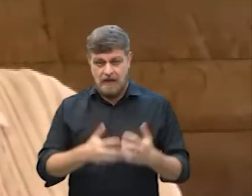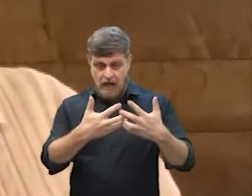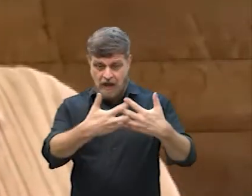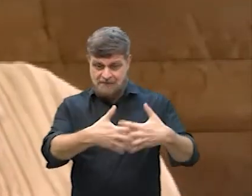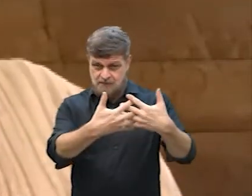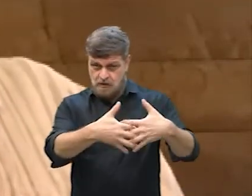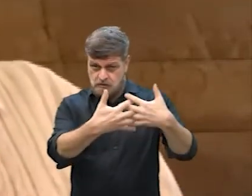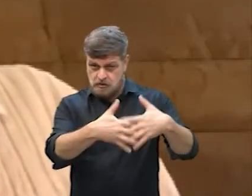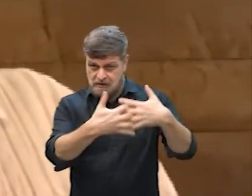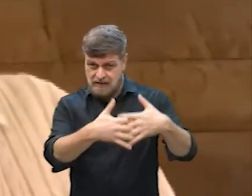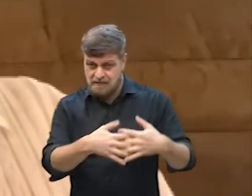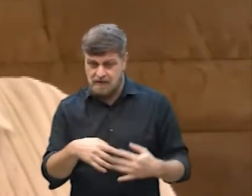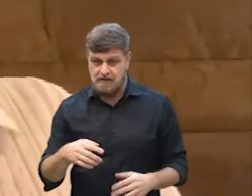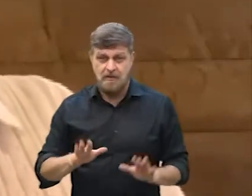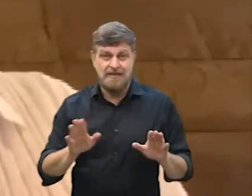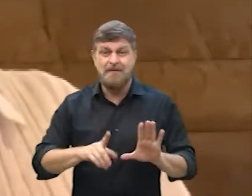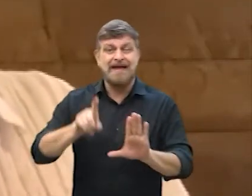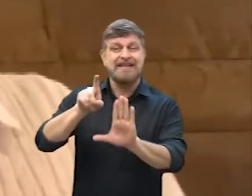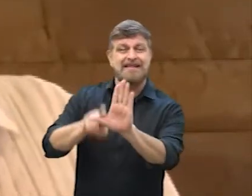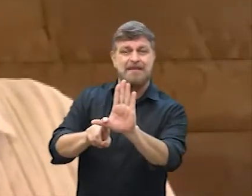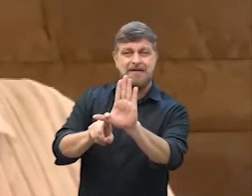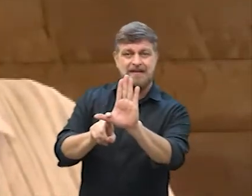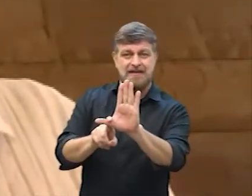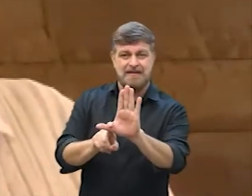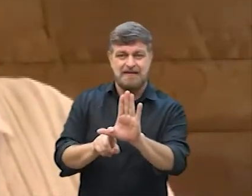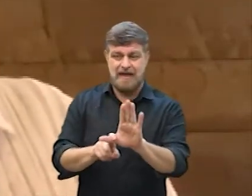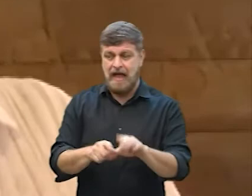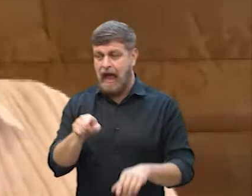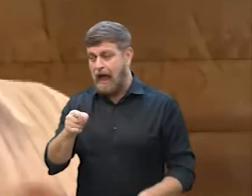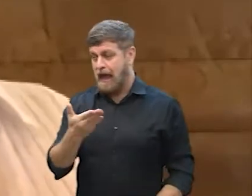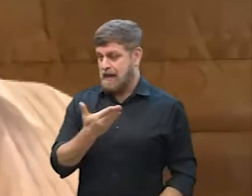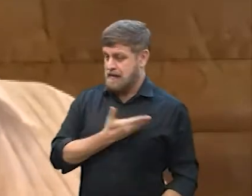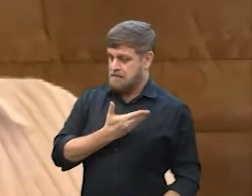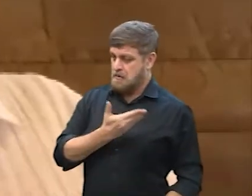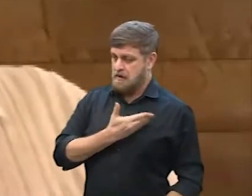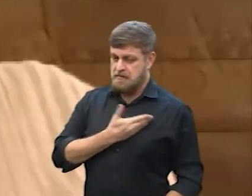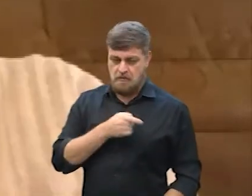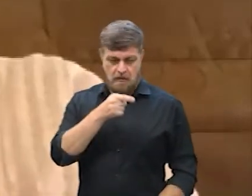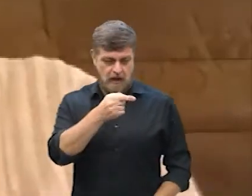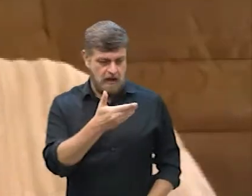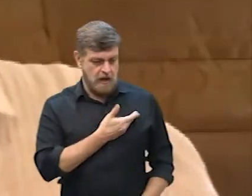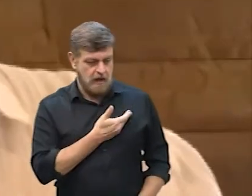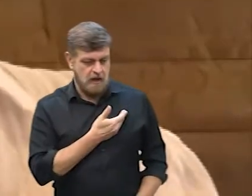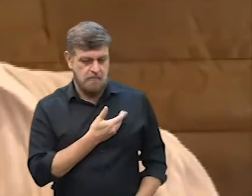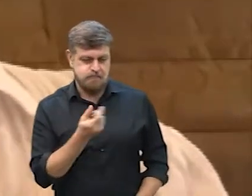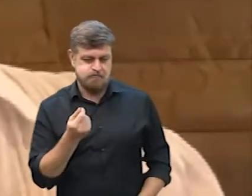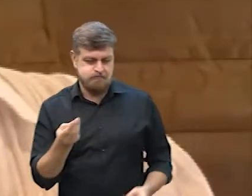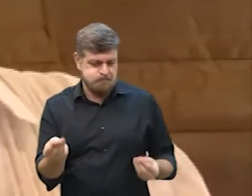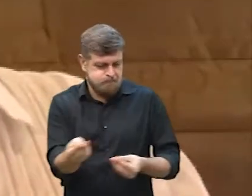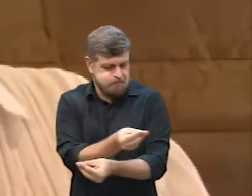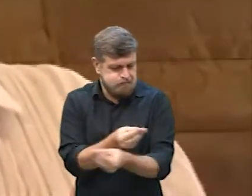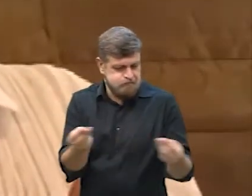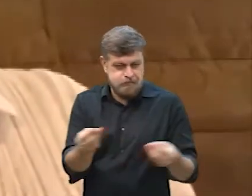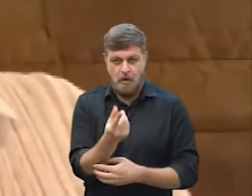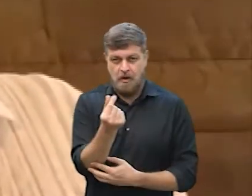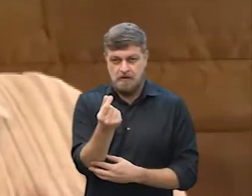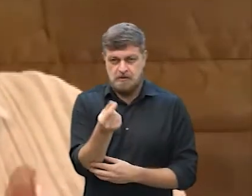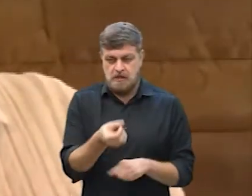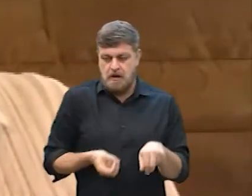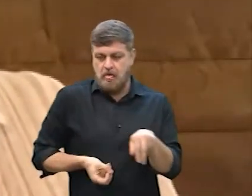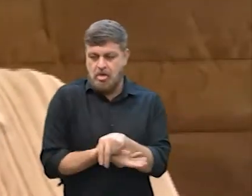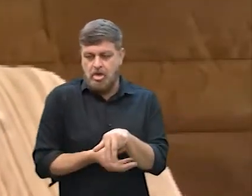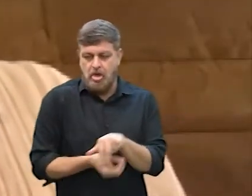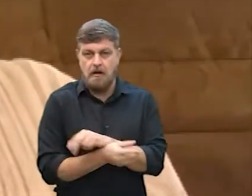ou não, que não dependa de um ser amigo do outro, ou de um dar mais dinheiro para o outro aprovar, que